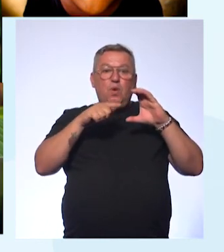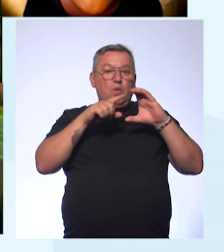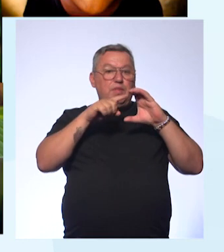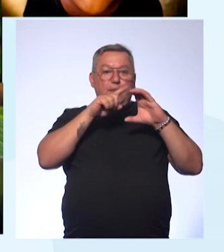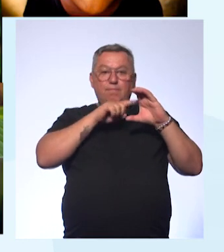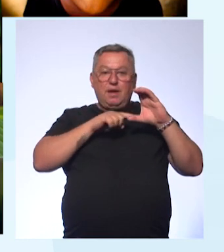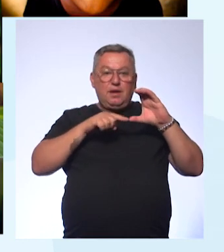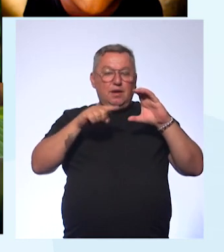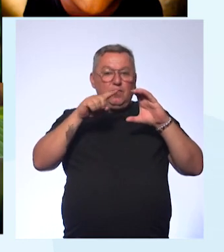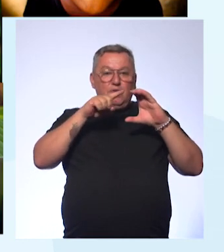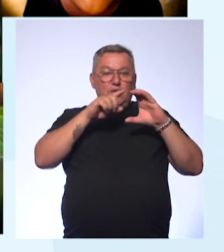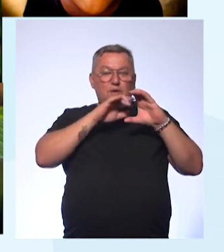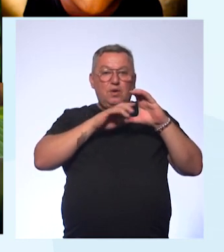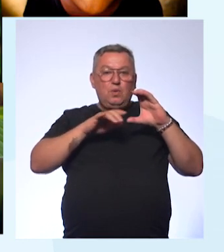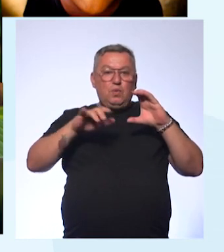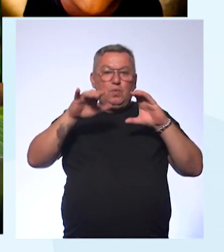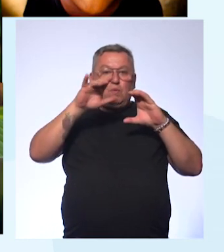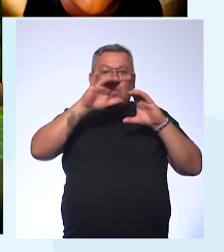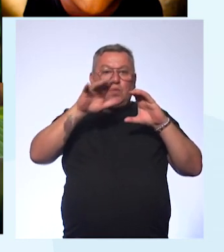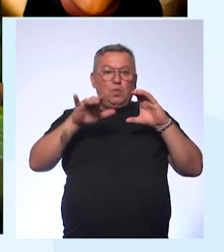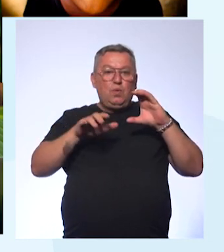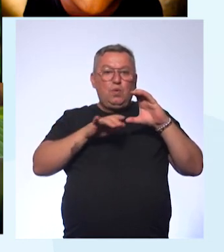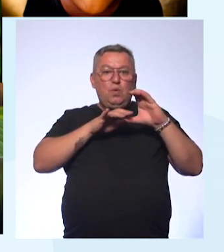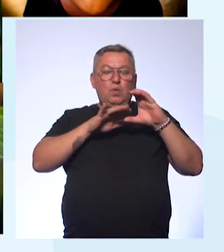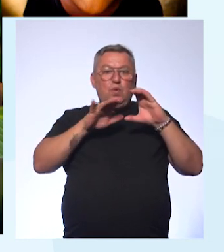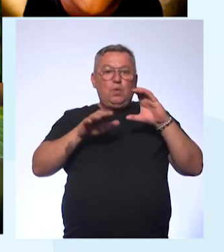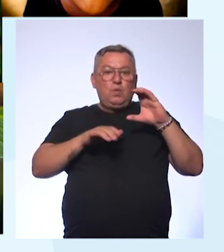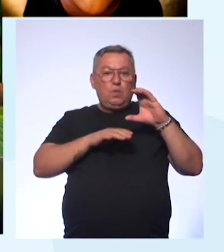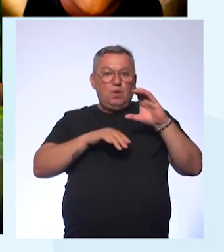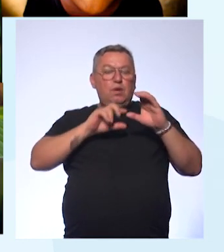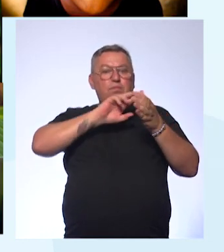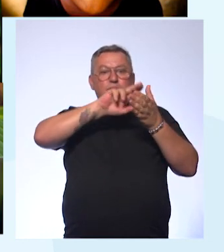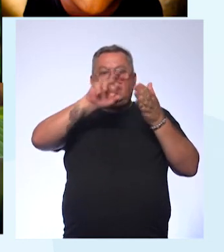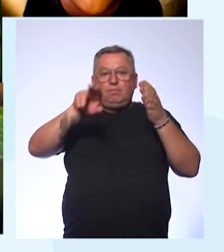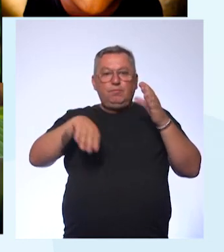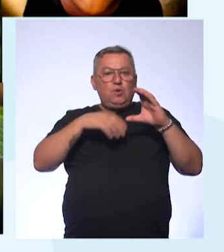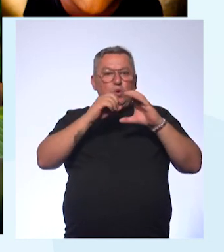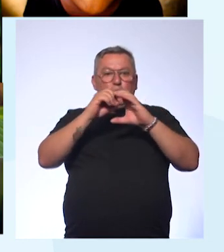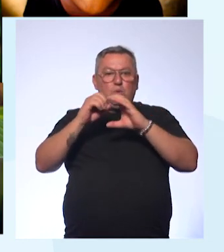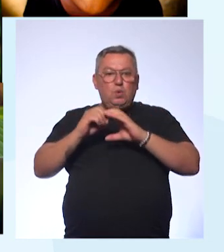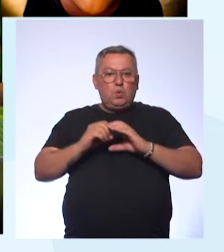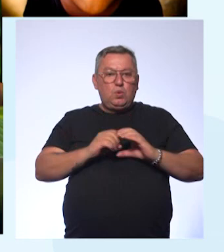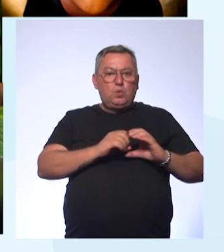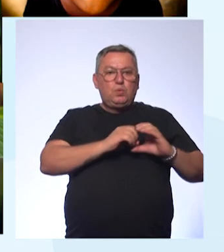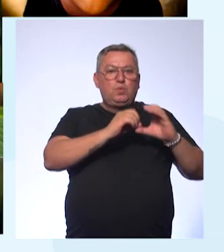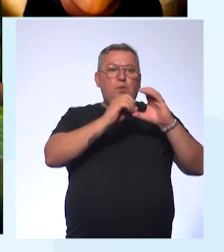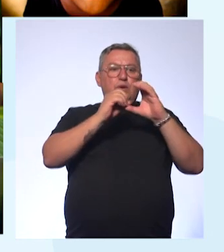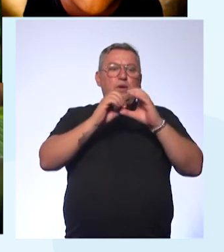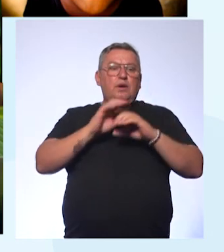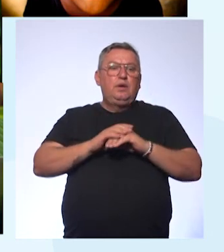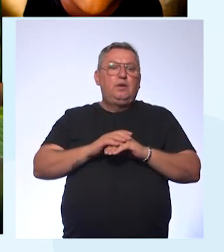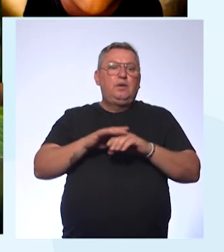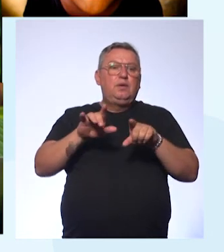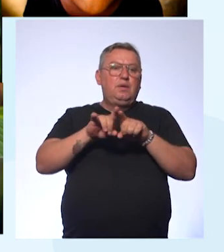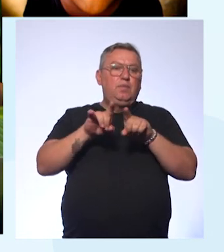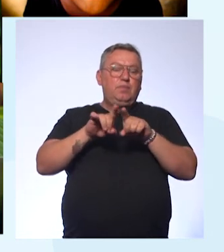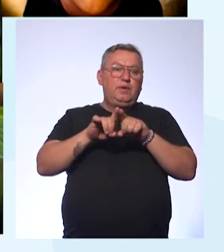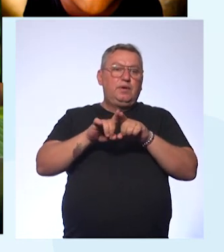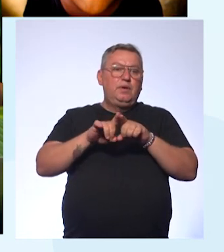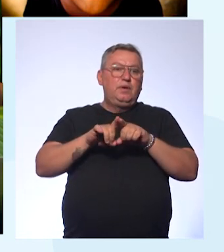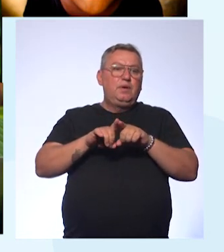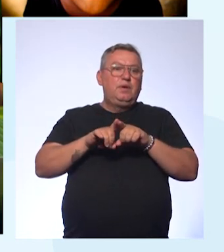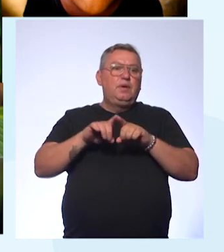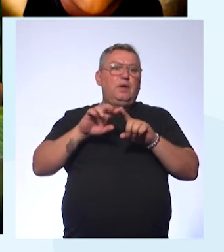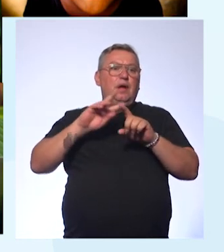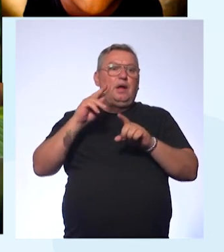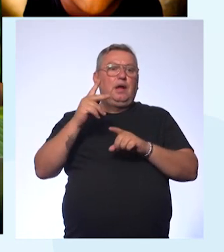celular, são multicelulares, né? Então possuem diversas células, centenas de milhares. E a nutrição